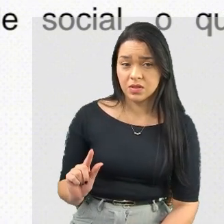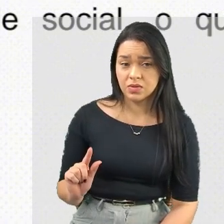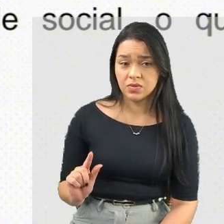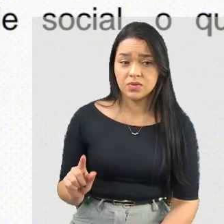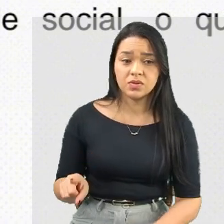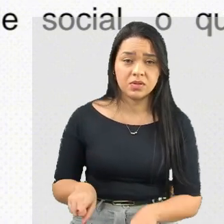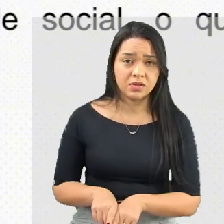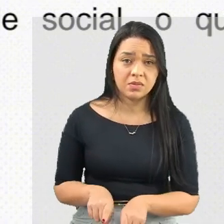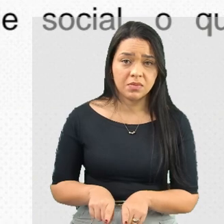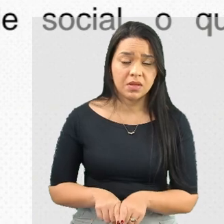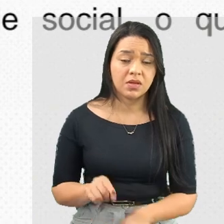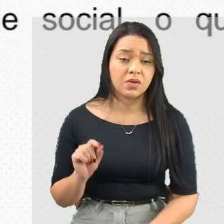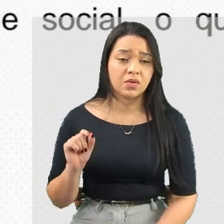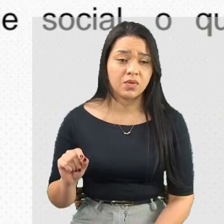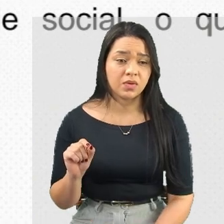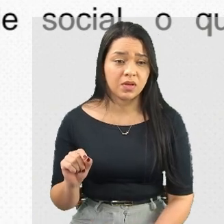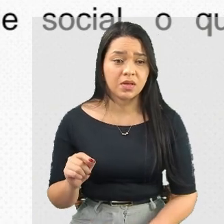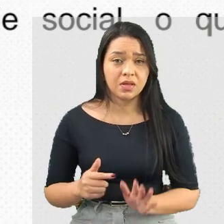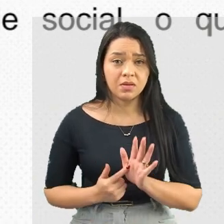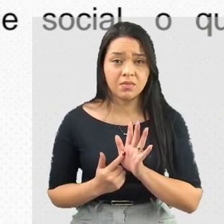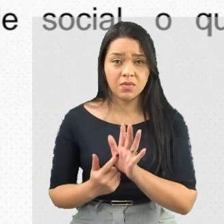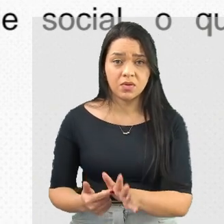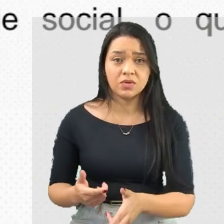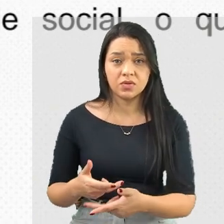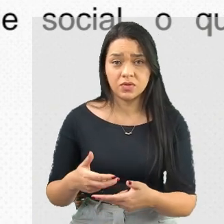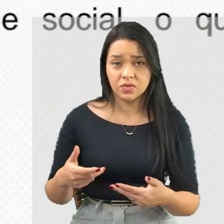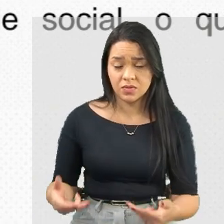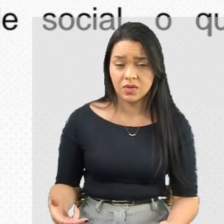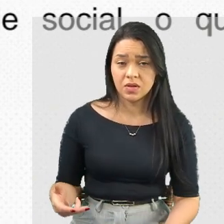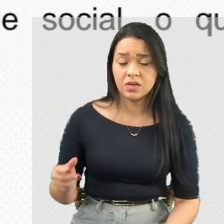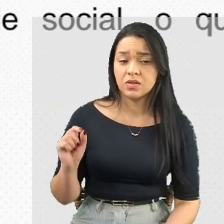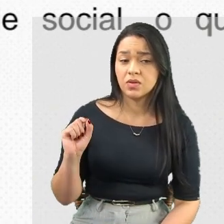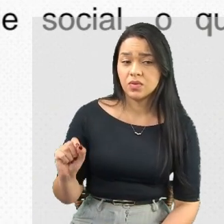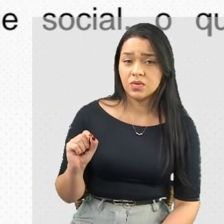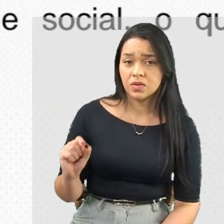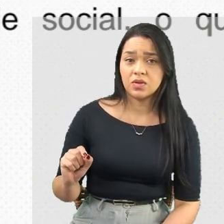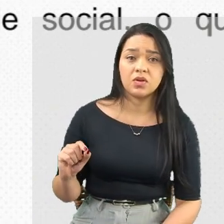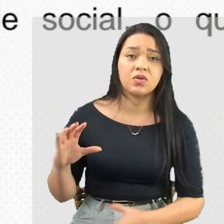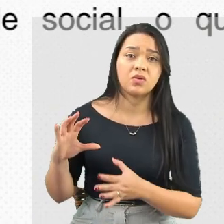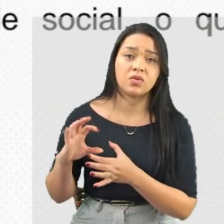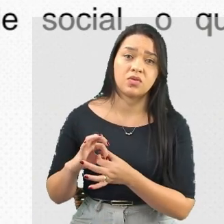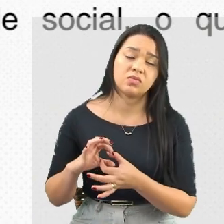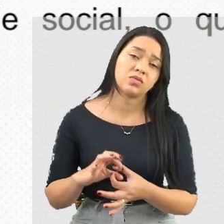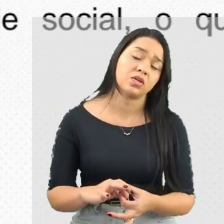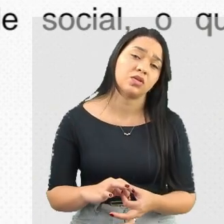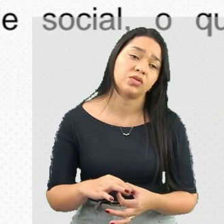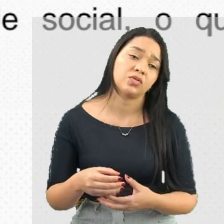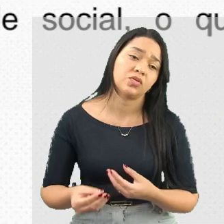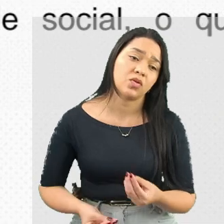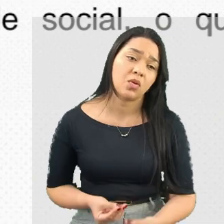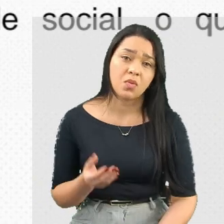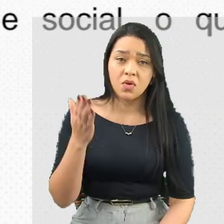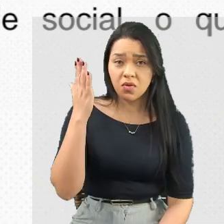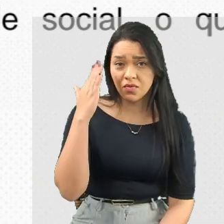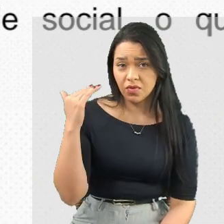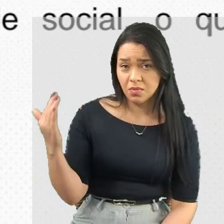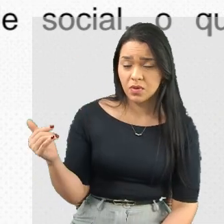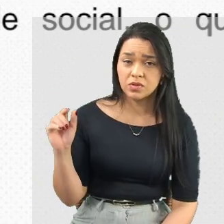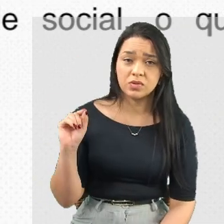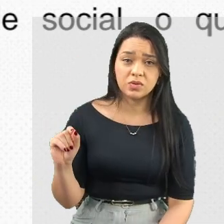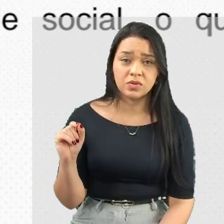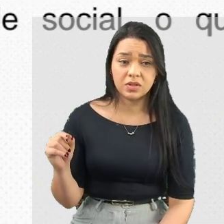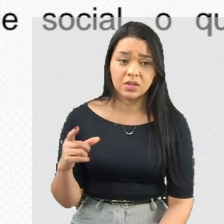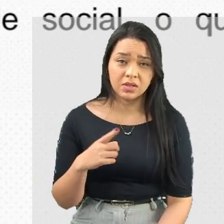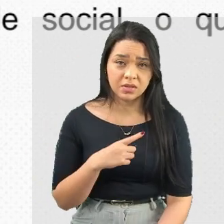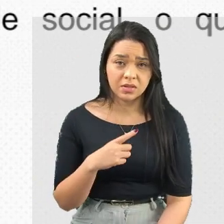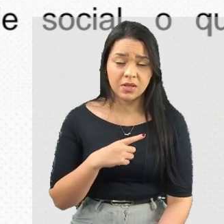e discriminação, o que reflete a exploração de mão de obra em um contexto globalizado. Um caso muito famoso disso tem a ver